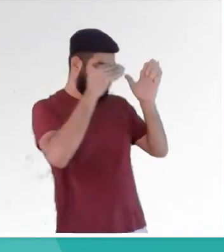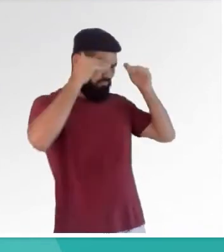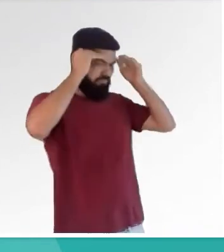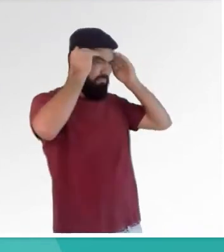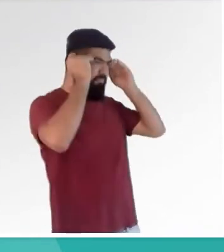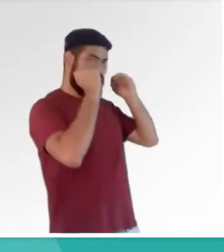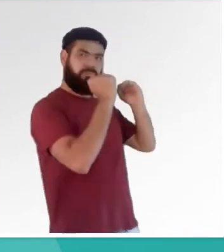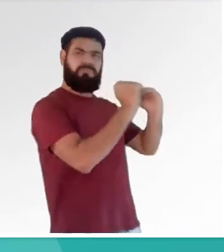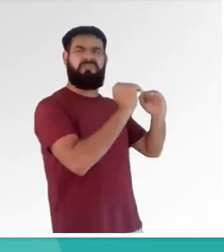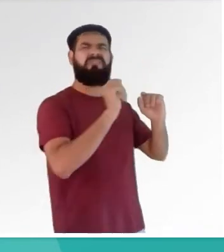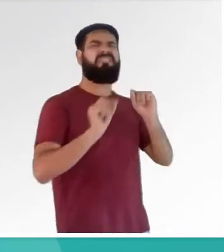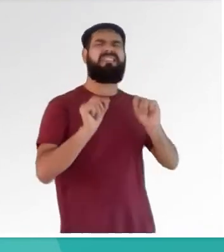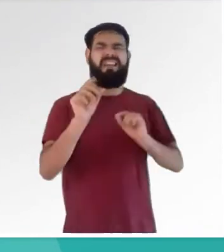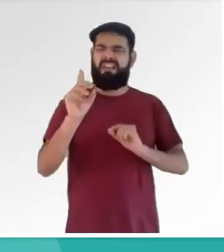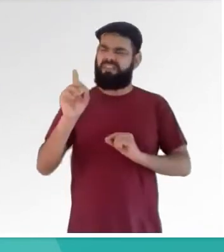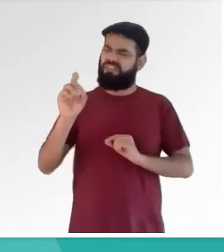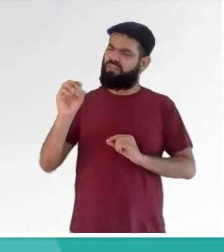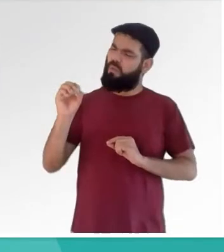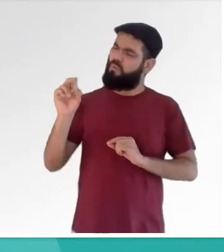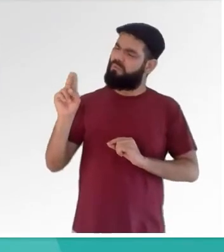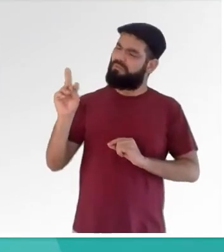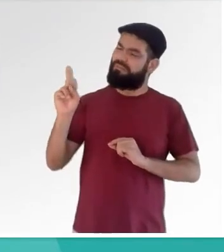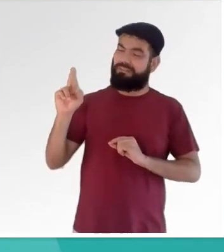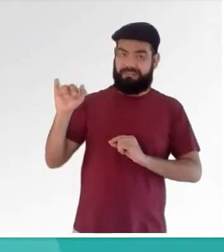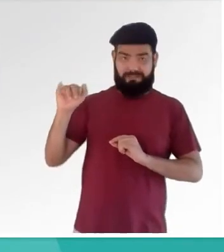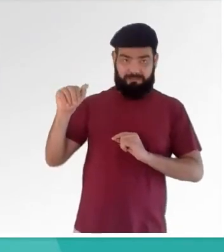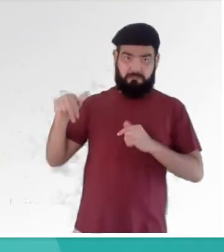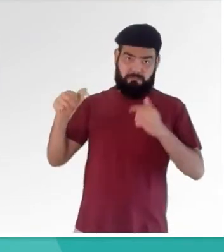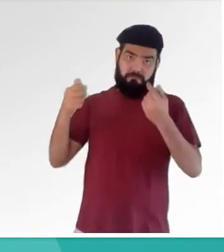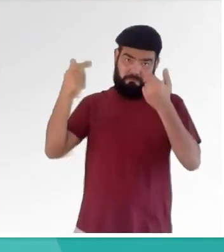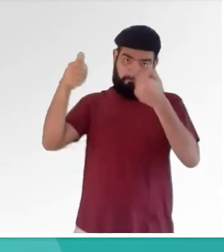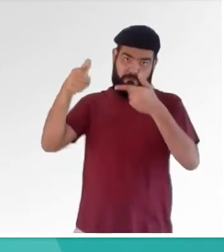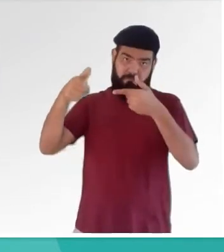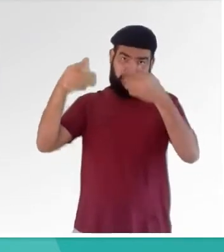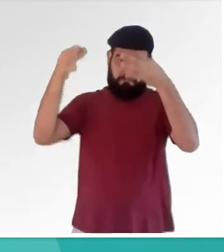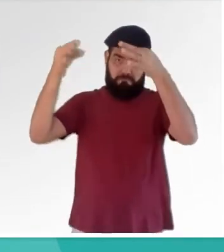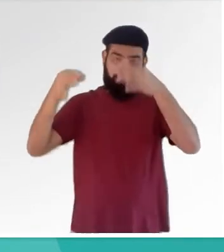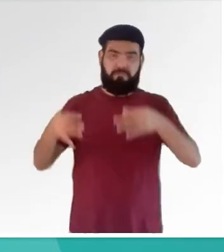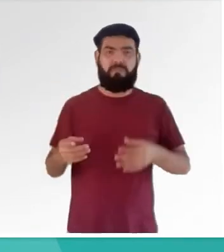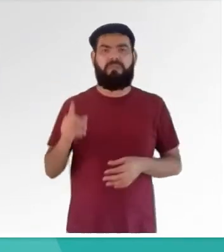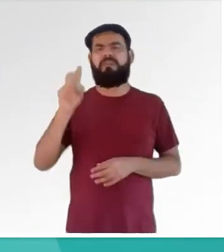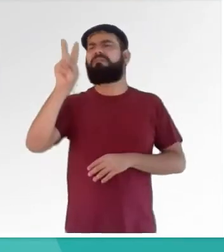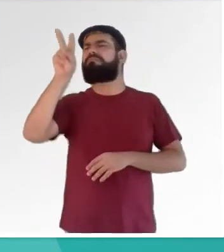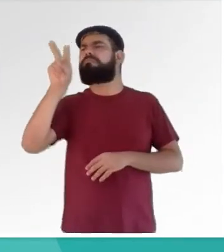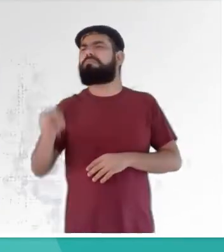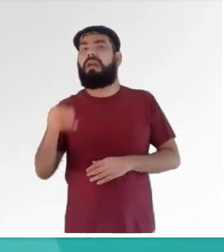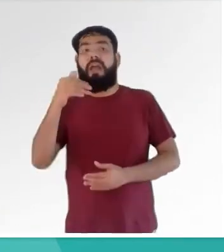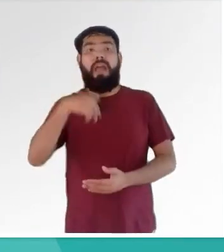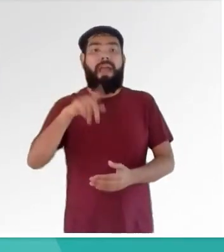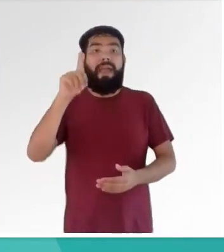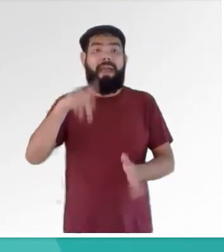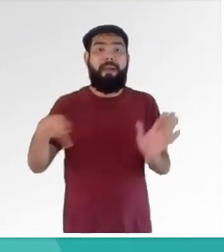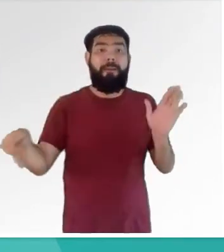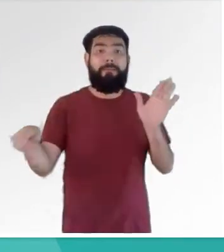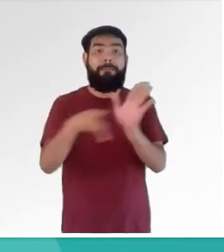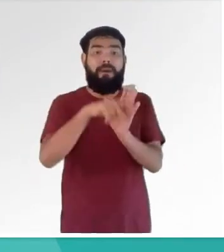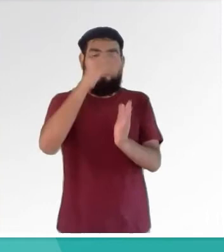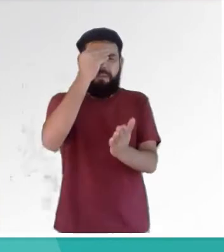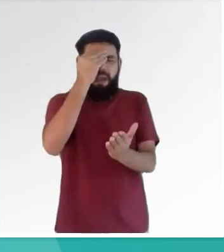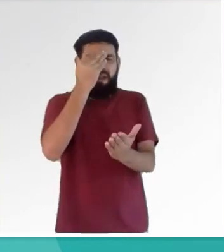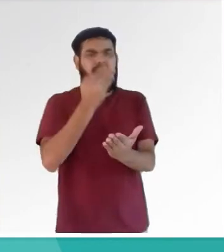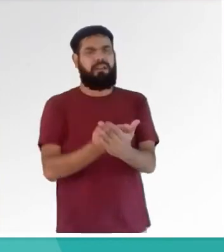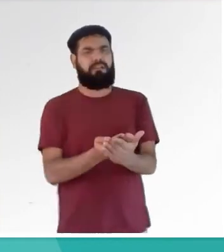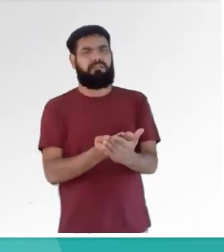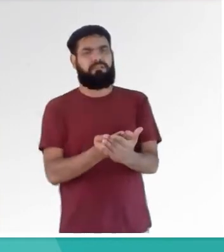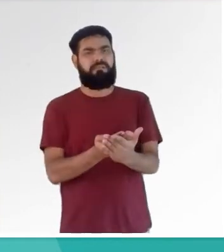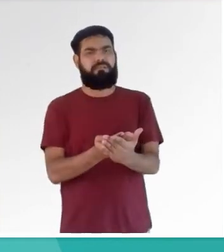doutrina? Então vamos ver. Doutrina é a crença, né? É aquilo que você crê naquela